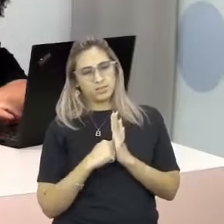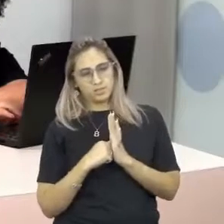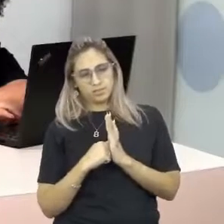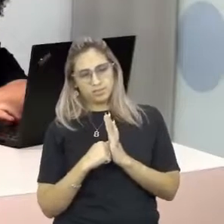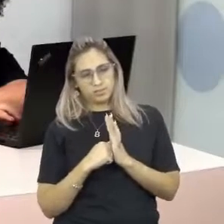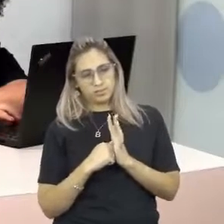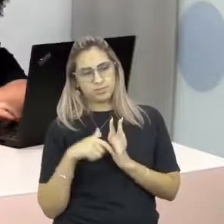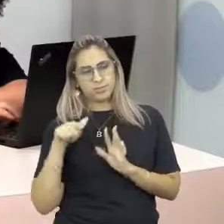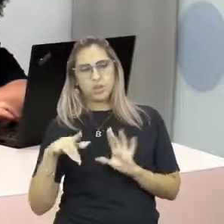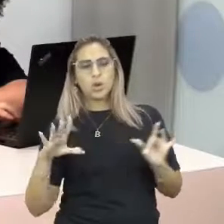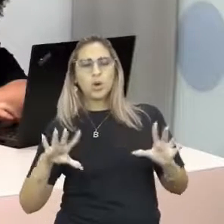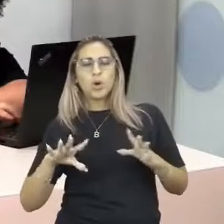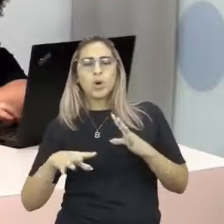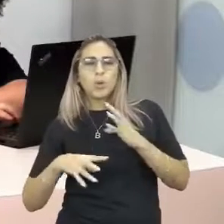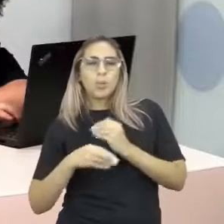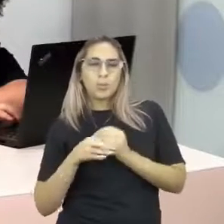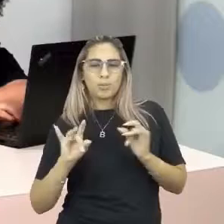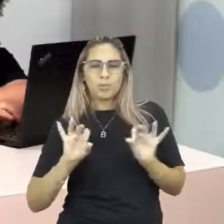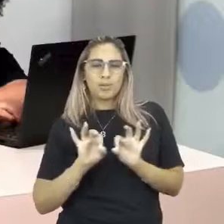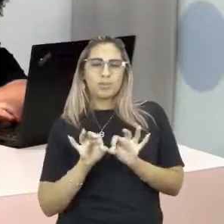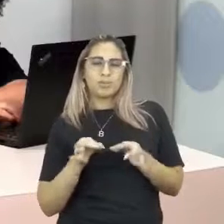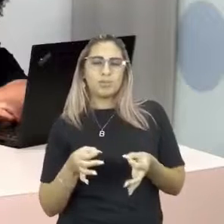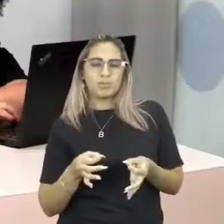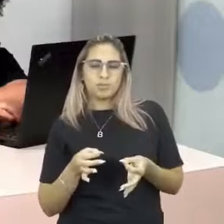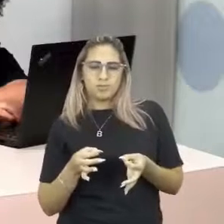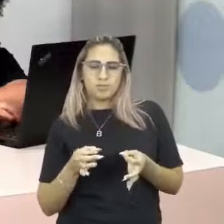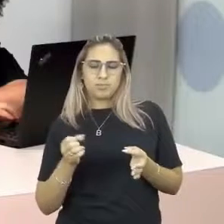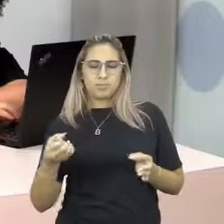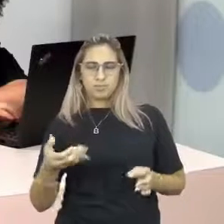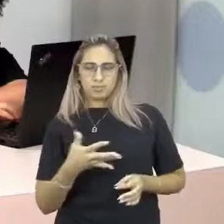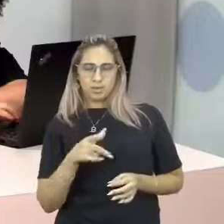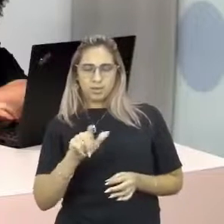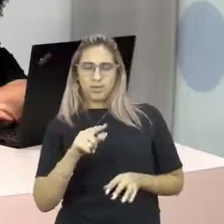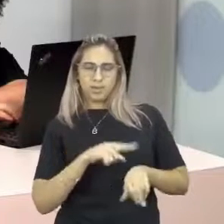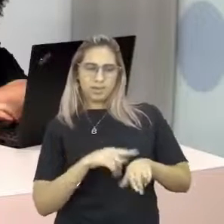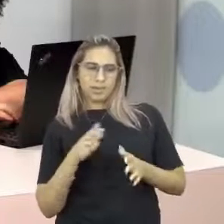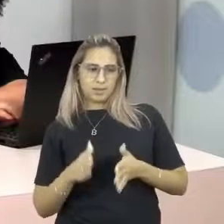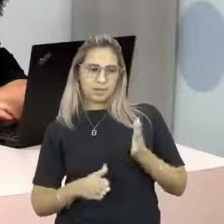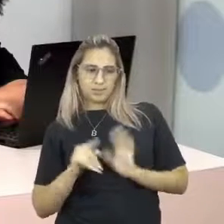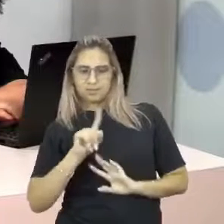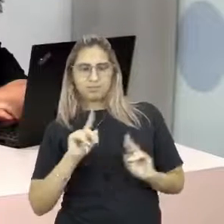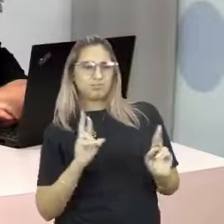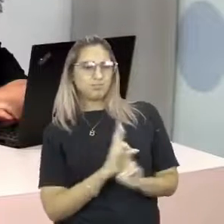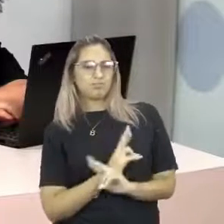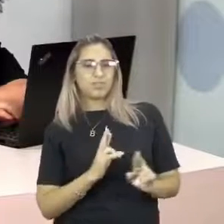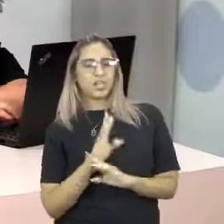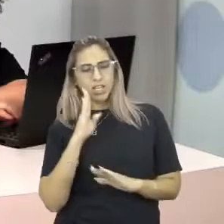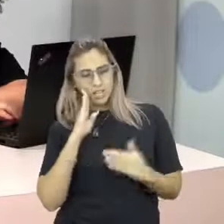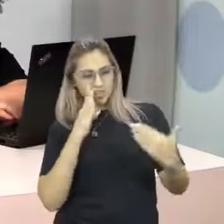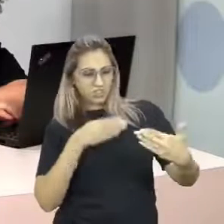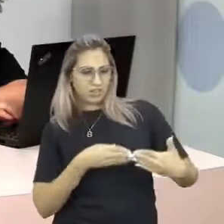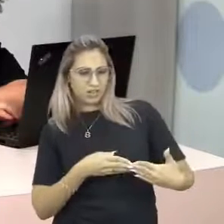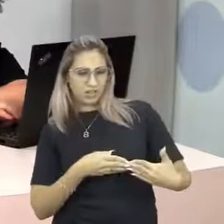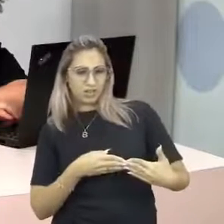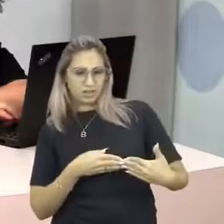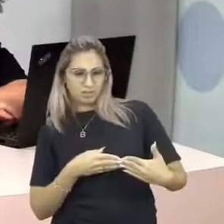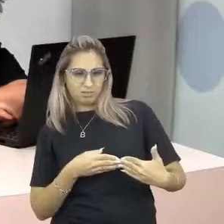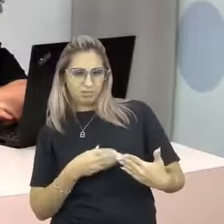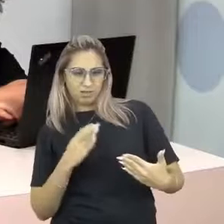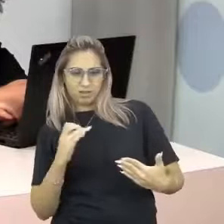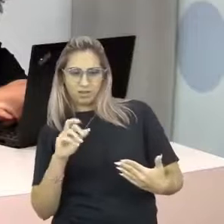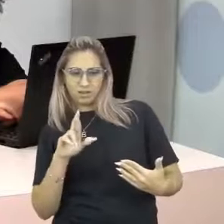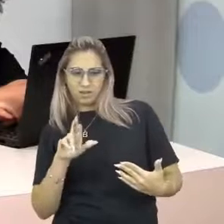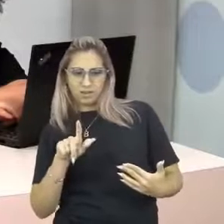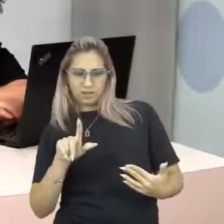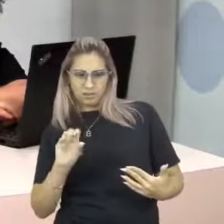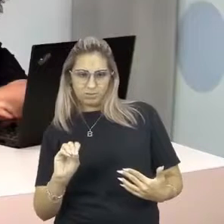isso daqui é um complemento para a atuação como docente temporário. Ela não está relacionada diretamente ao provimento de cargo. Né?